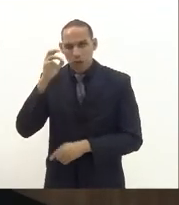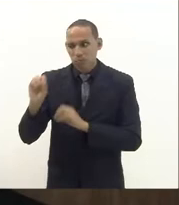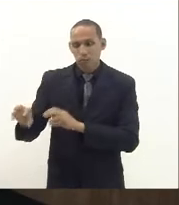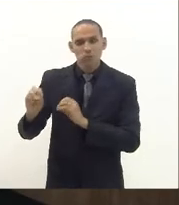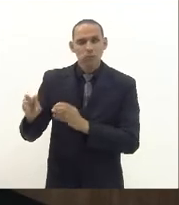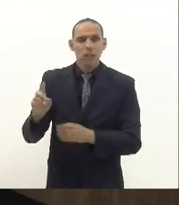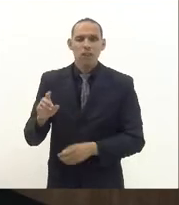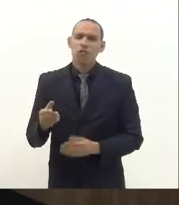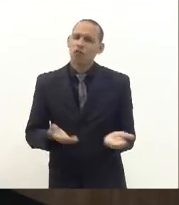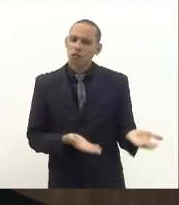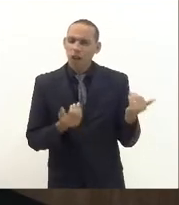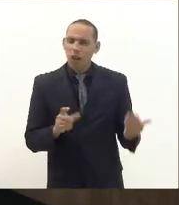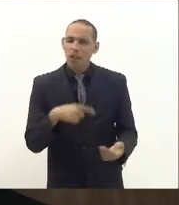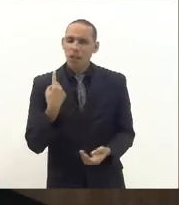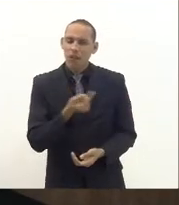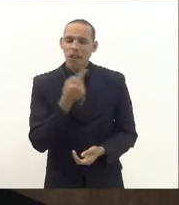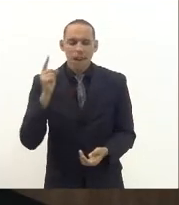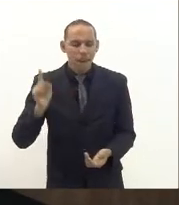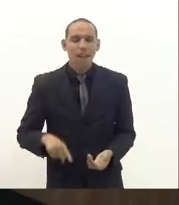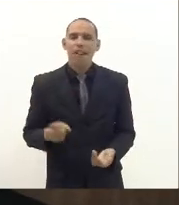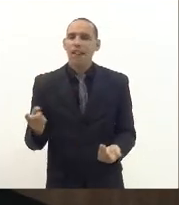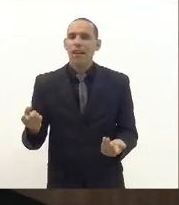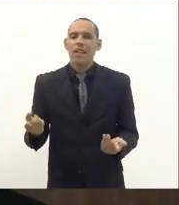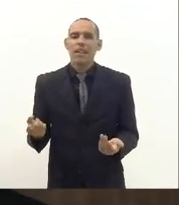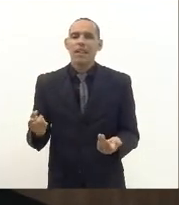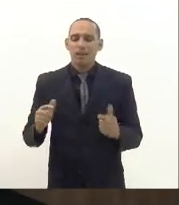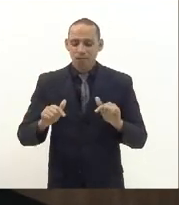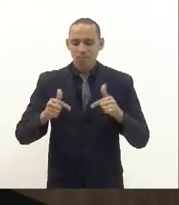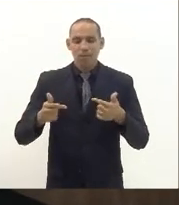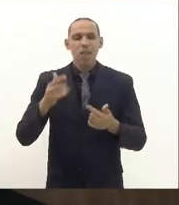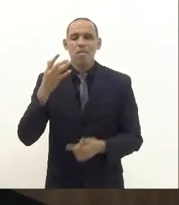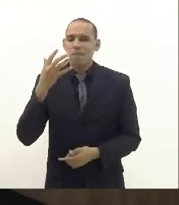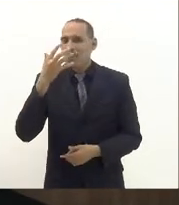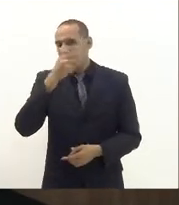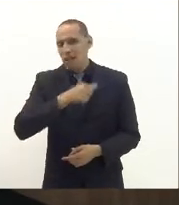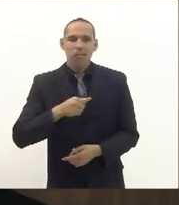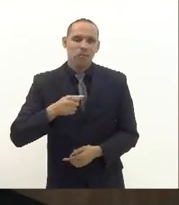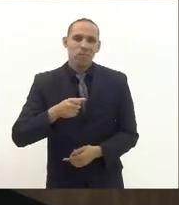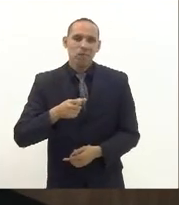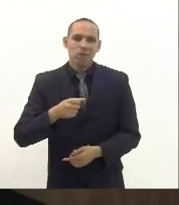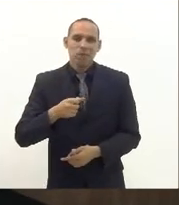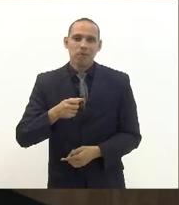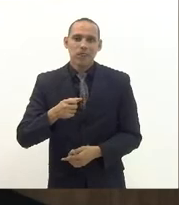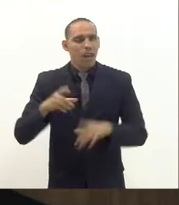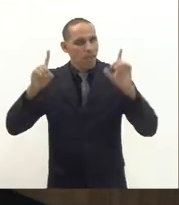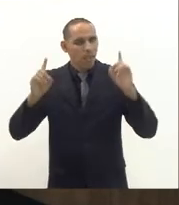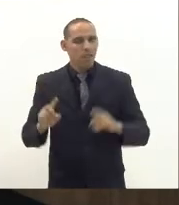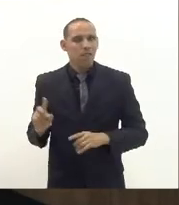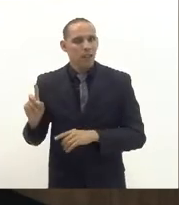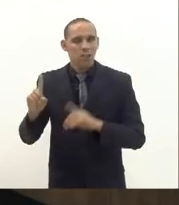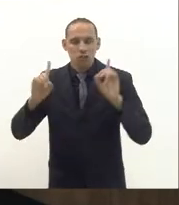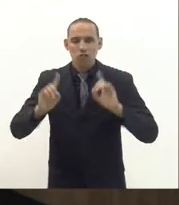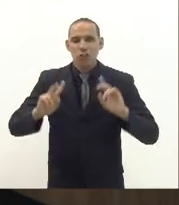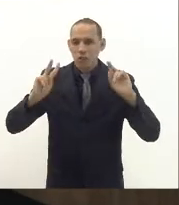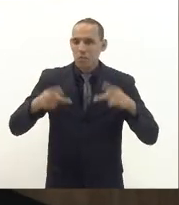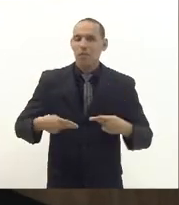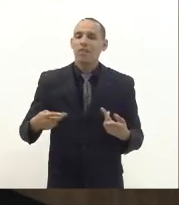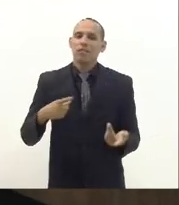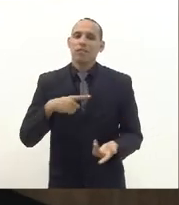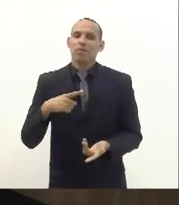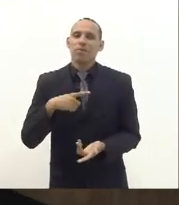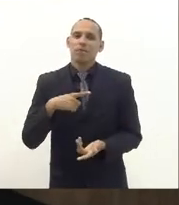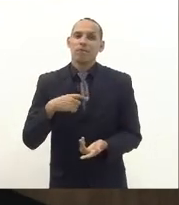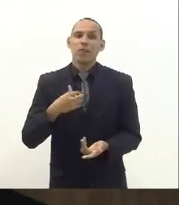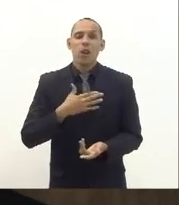dos nossos jovens é uma das atuações mais belas que um defensor de direitos humanos pode ter E